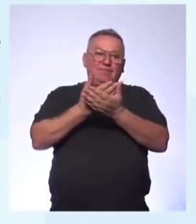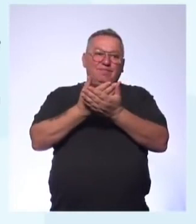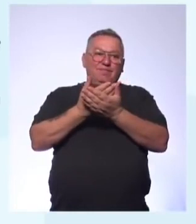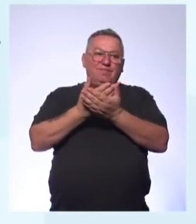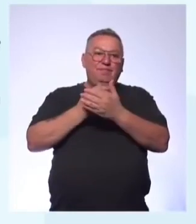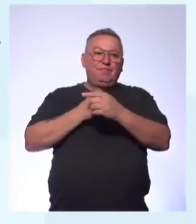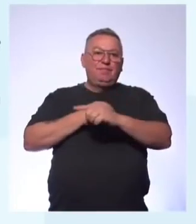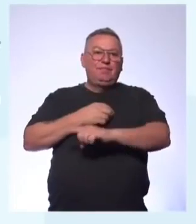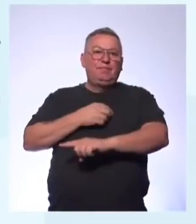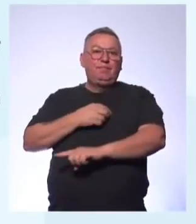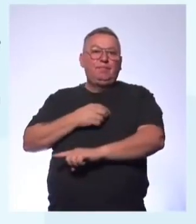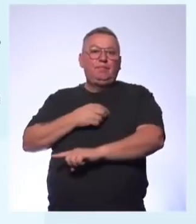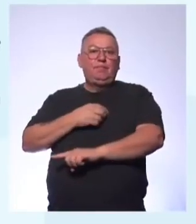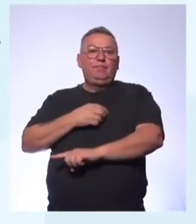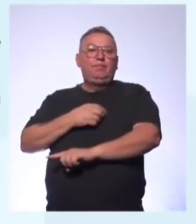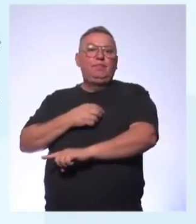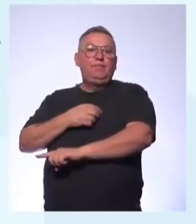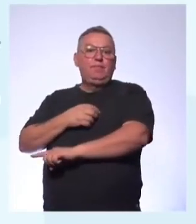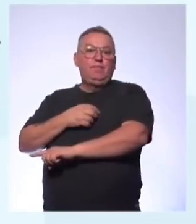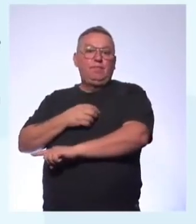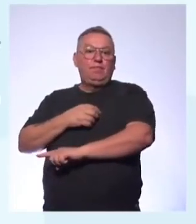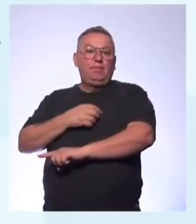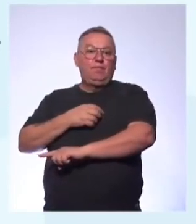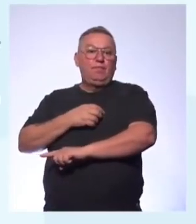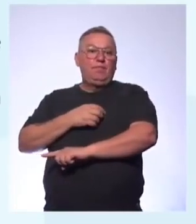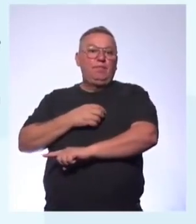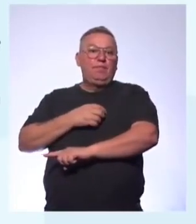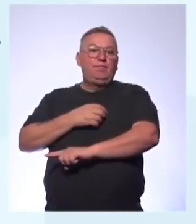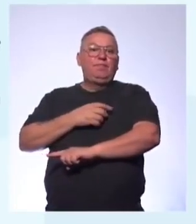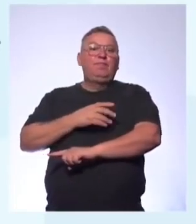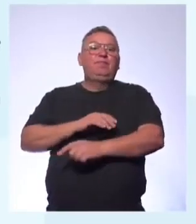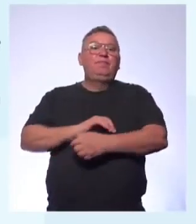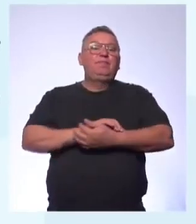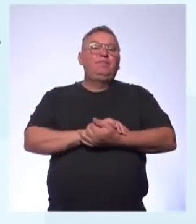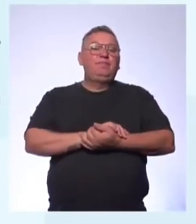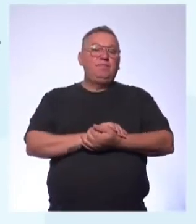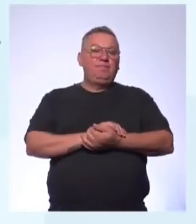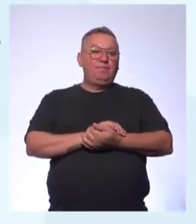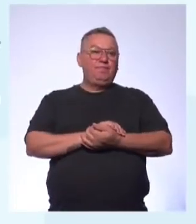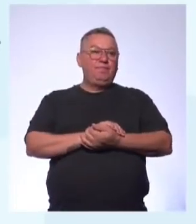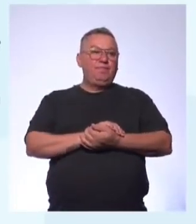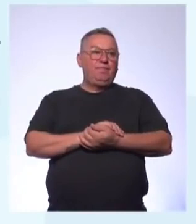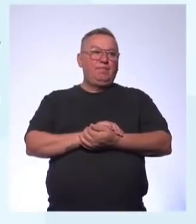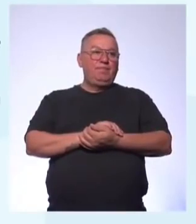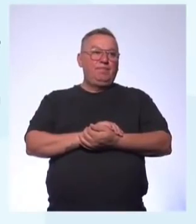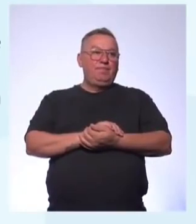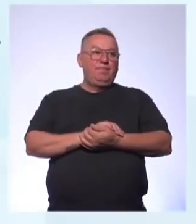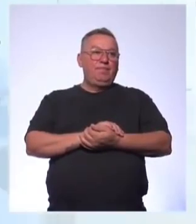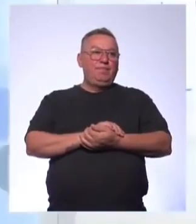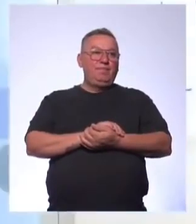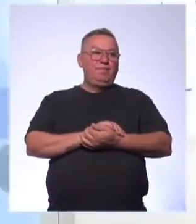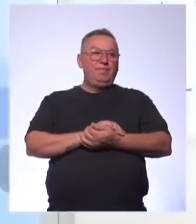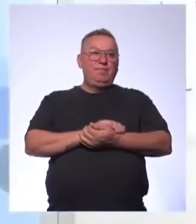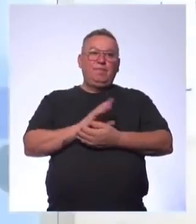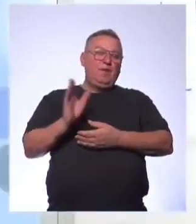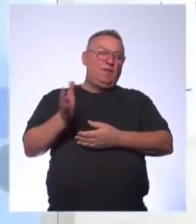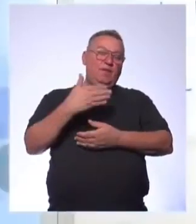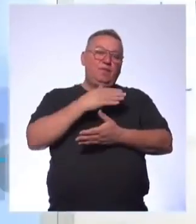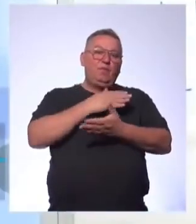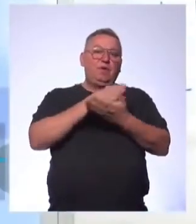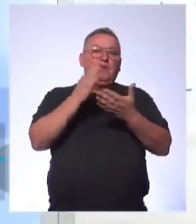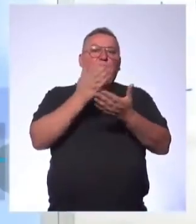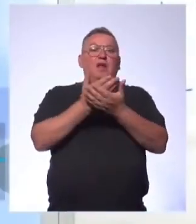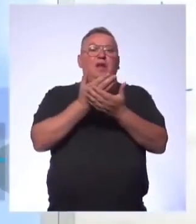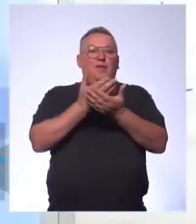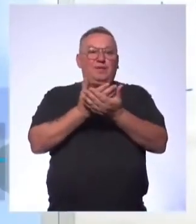E as reading strategies são skimming, scanning, cognates and inference. Let's start our class. Vamos começar a